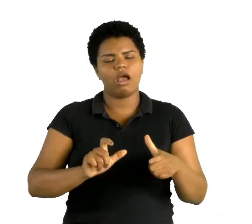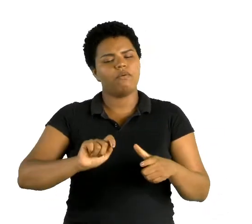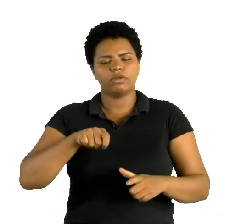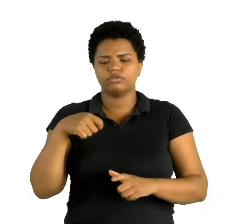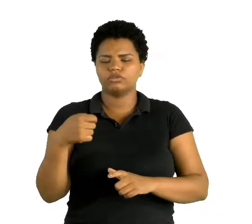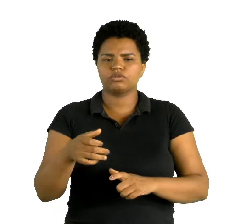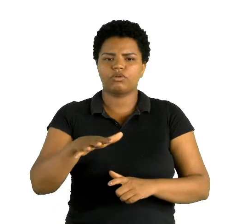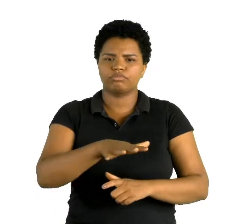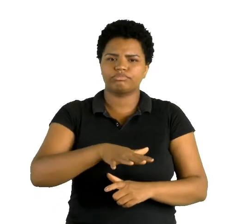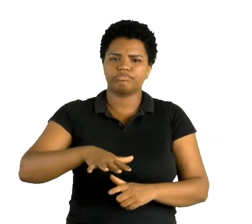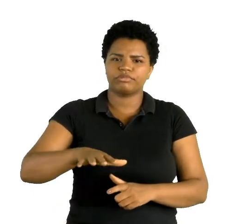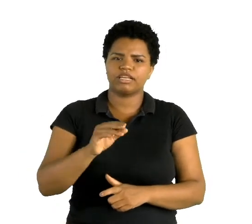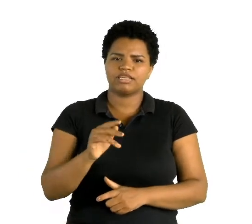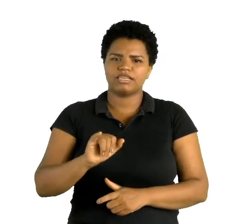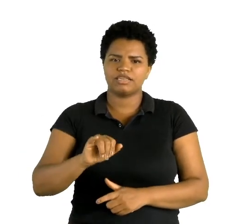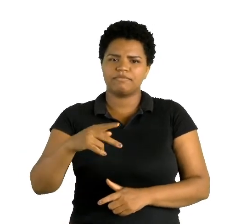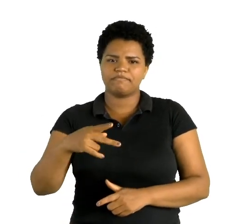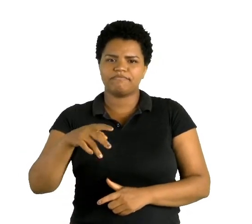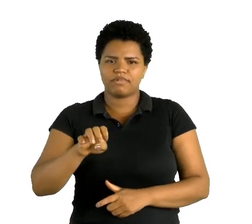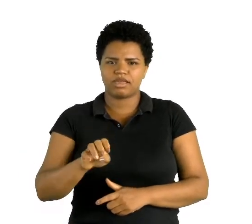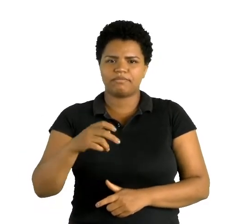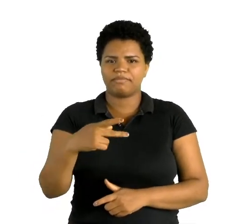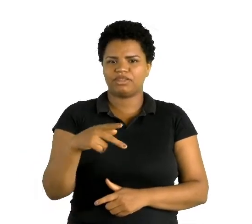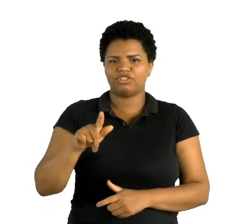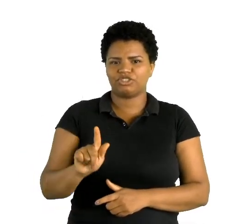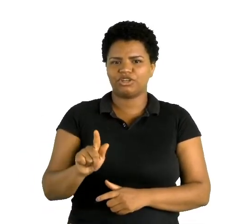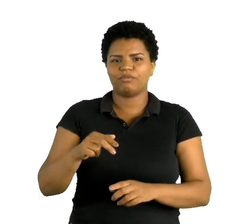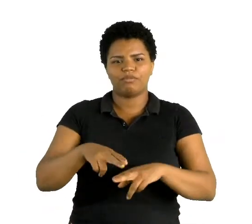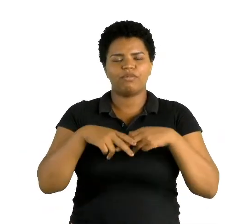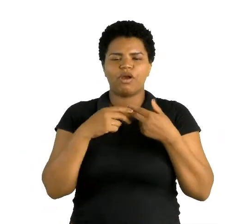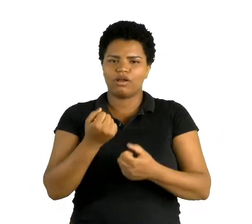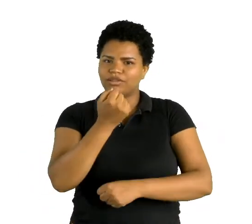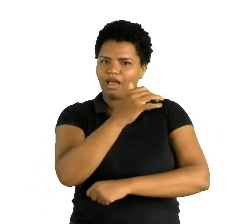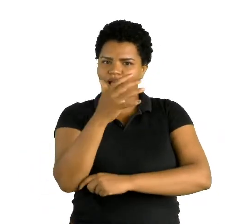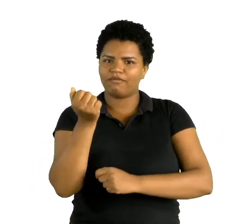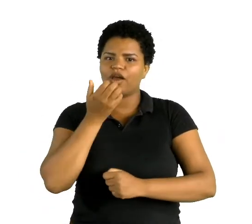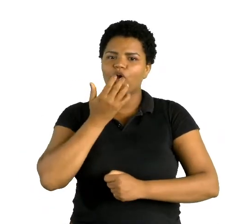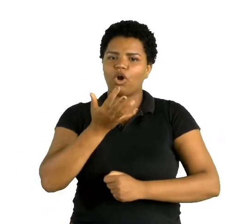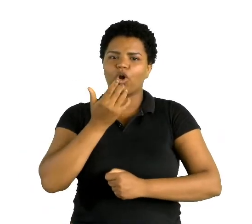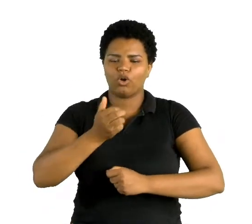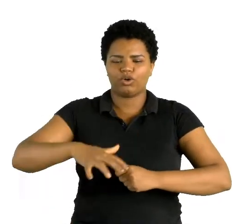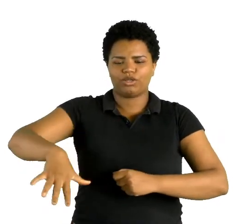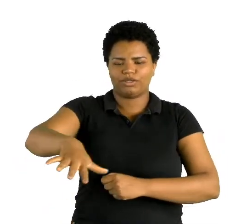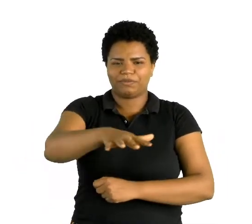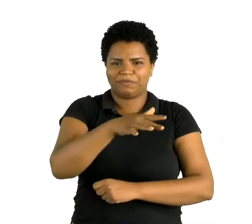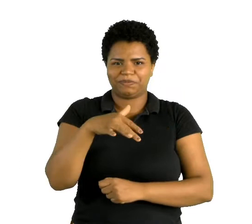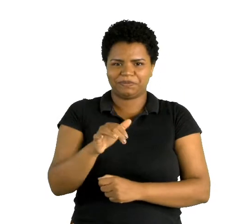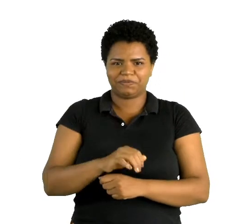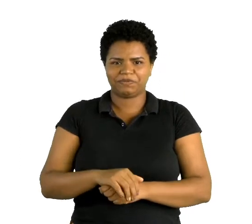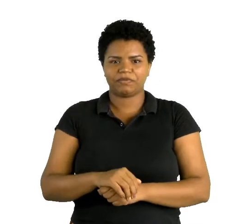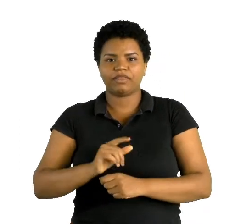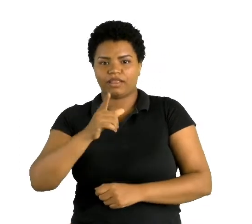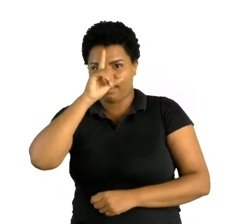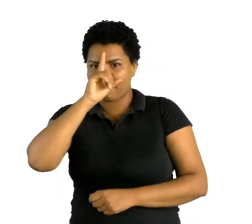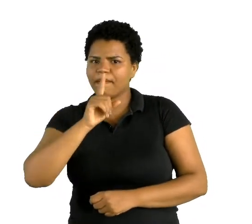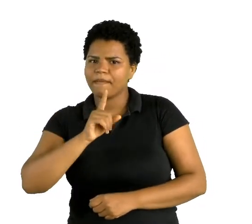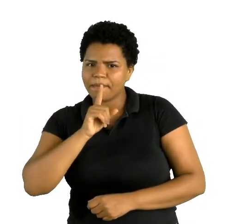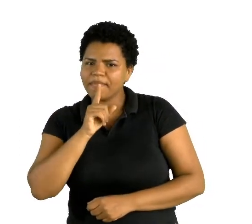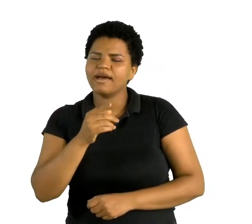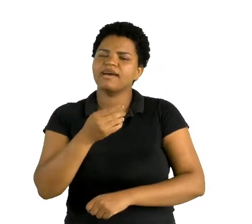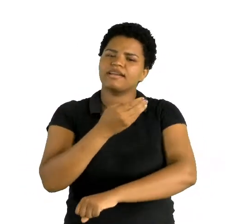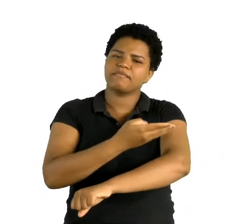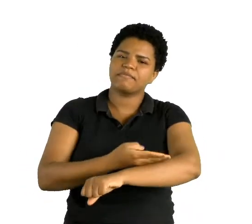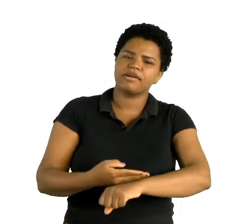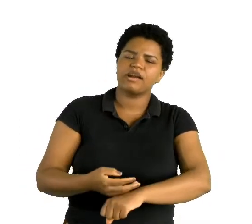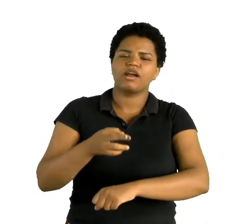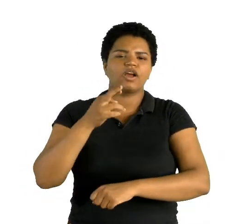pela quantidade de árvores que vão colorir o local. São espécies das cores amarela, branca, rosa e